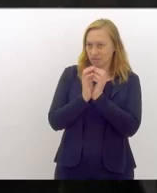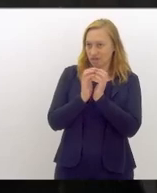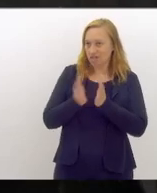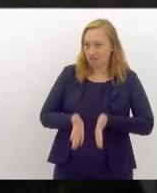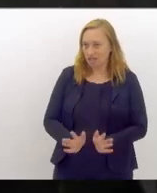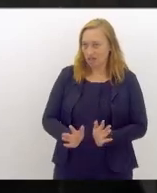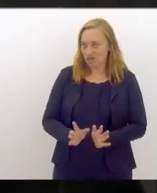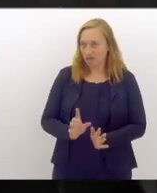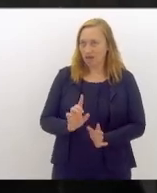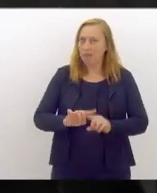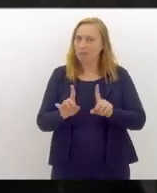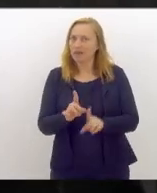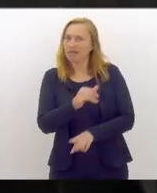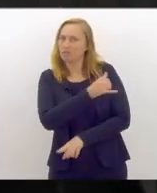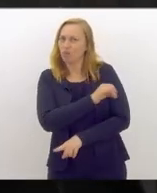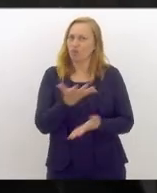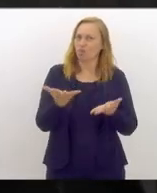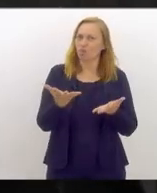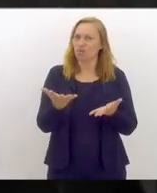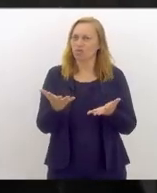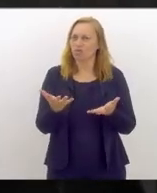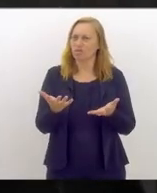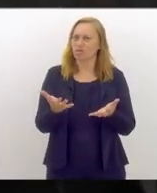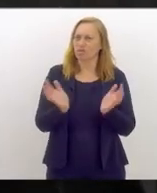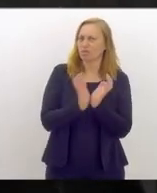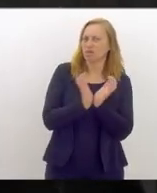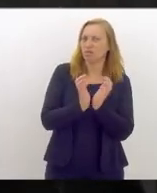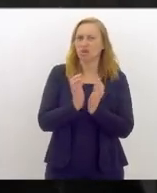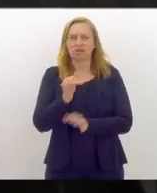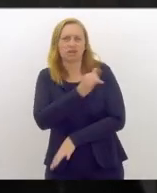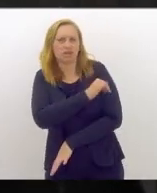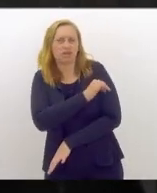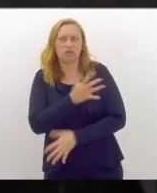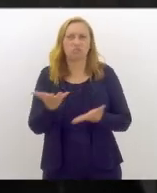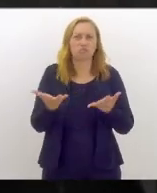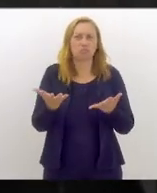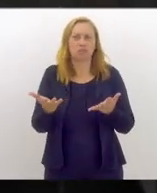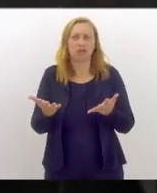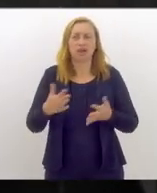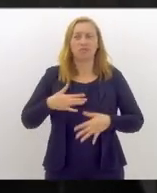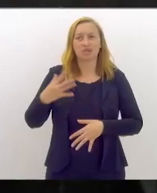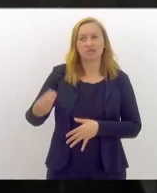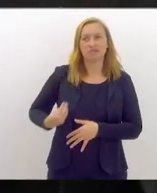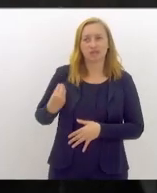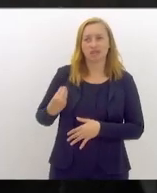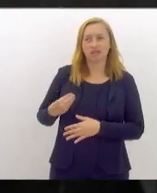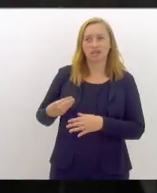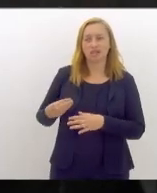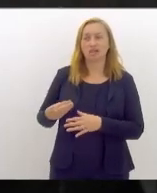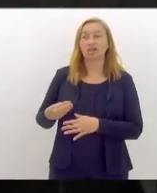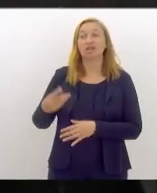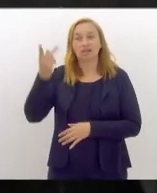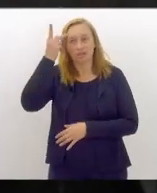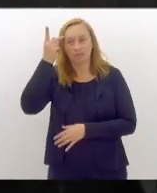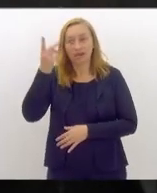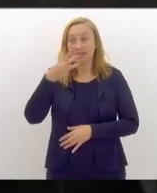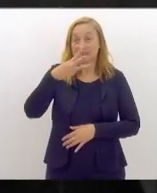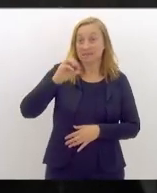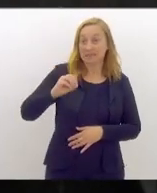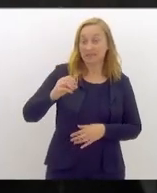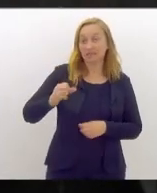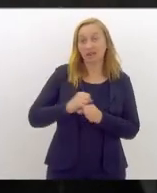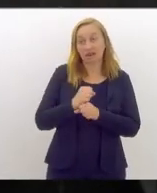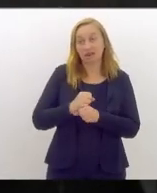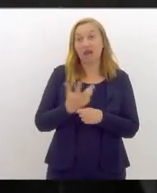mais carioca né então era carioca Pernambucano tal e eu construí minha vida em São Paulo Tô há 30 anos em São Paulo entendeu então